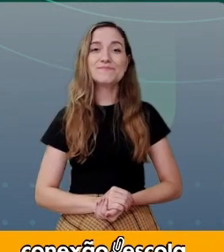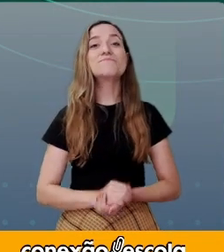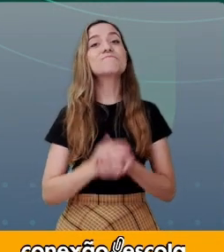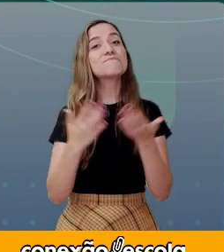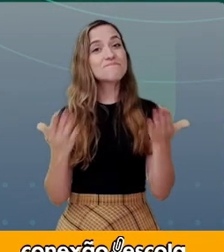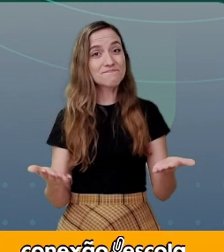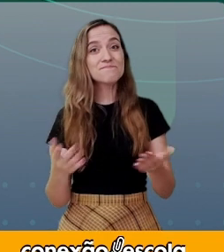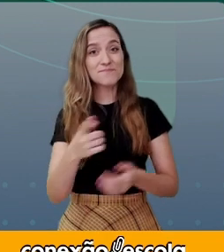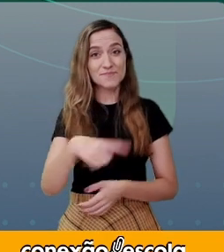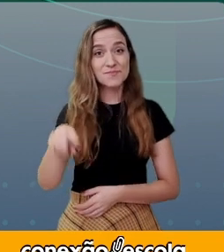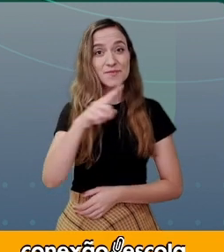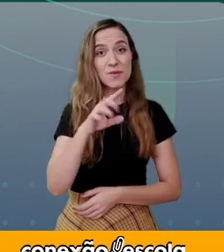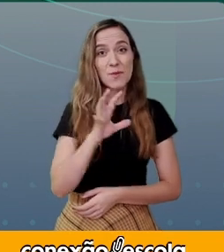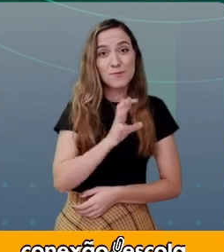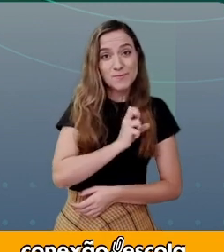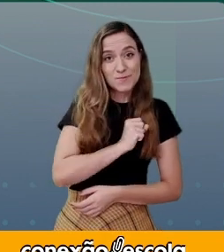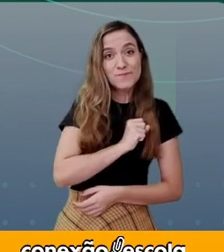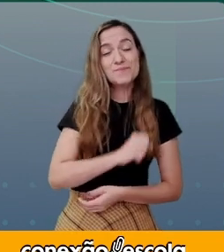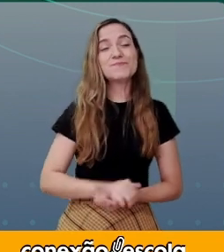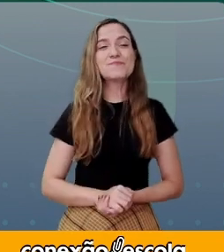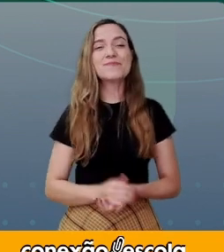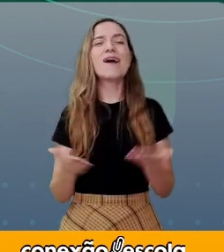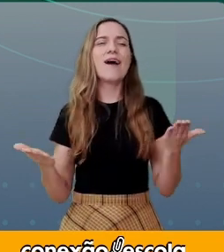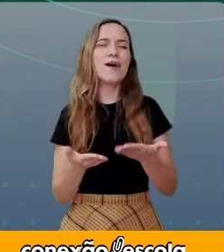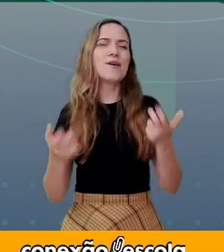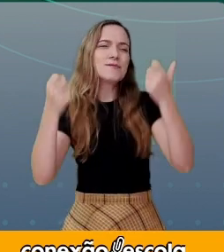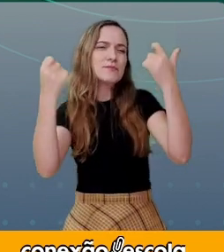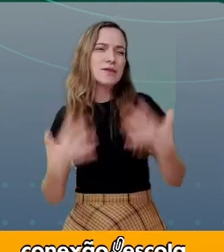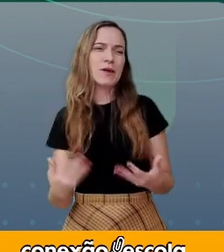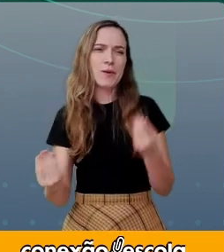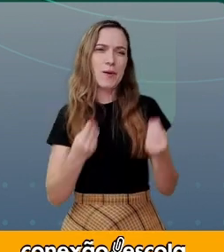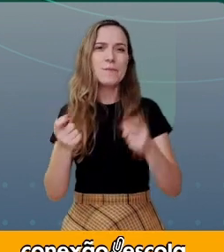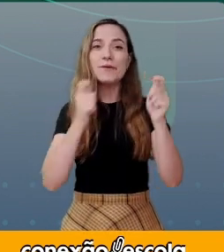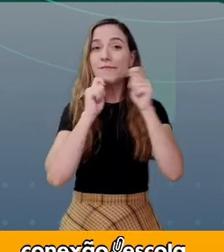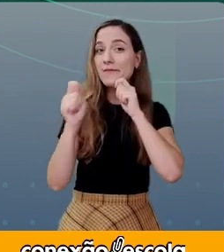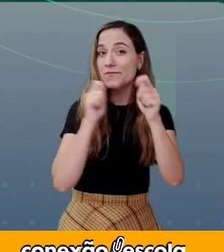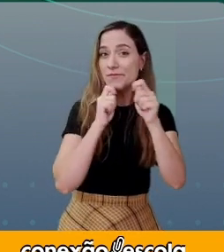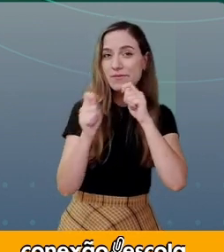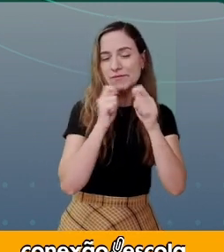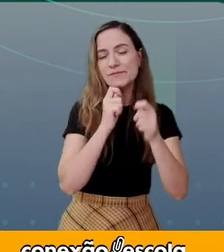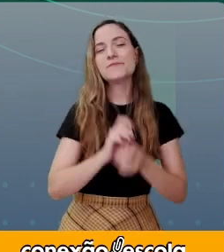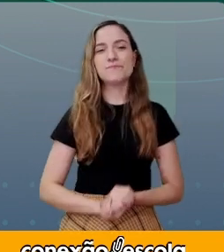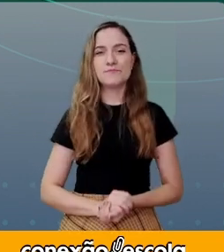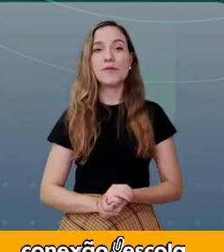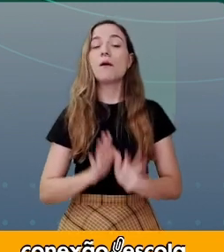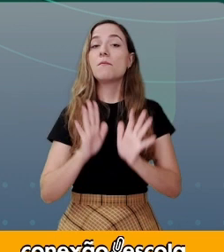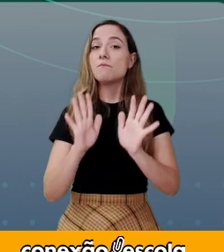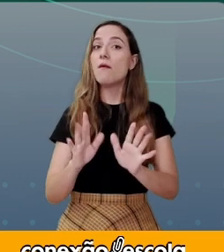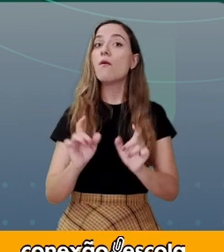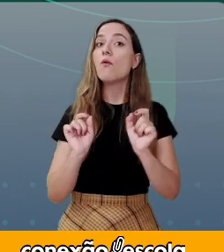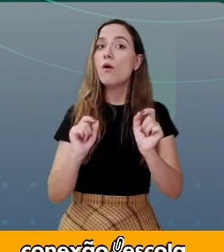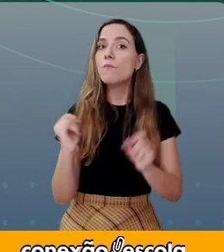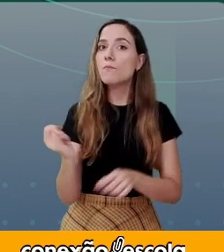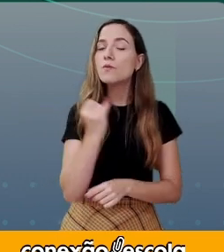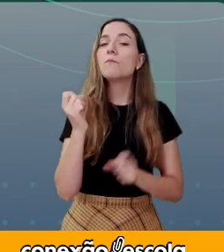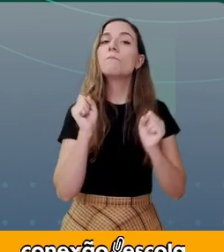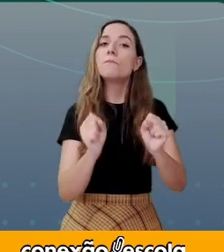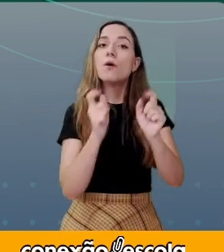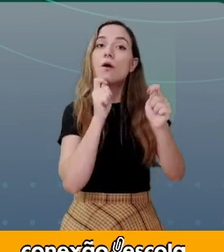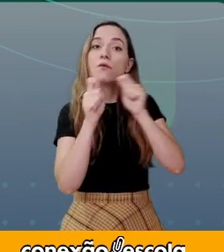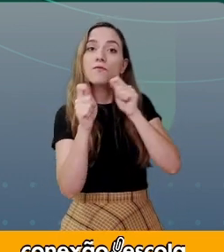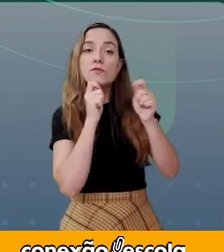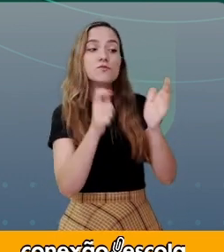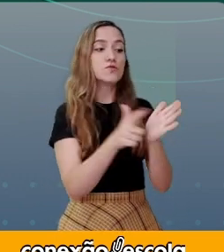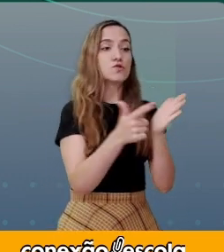E aí, gostou? Vamos falar um pouco sobre a entrevista? Lembrando que entrevista pode ser